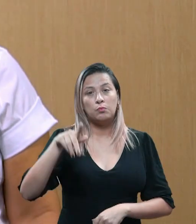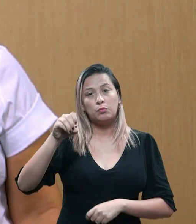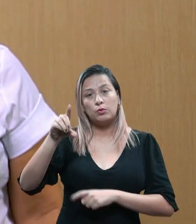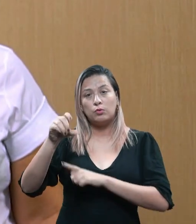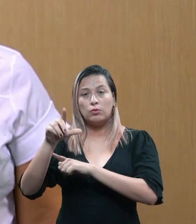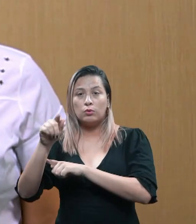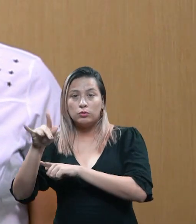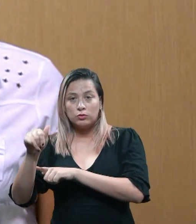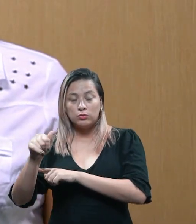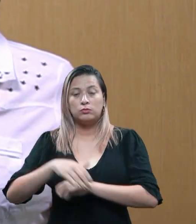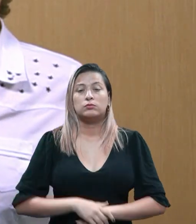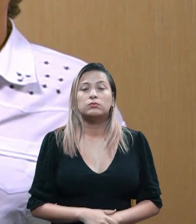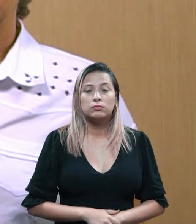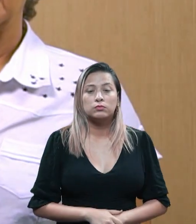podologia.